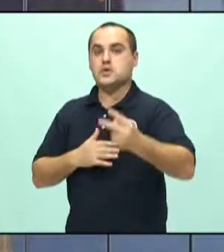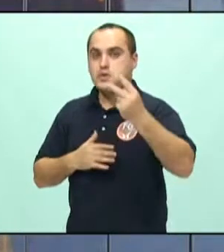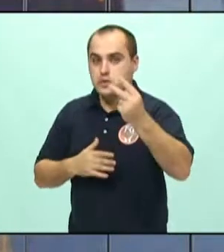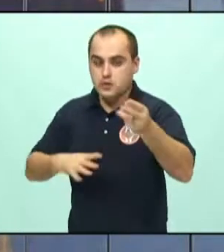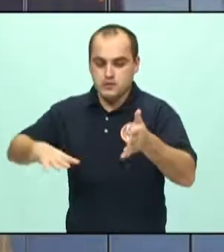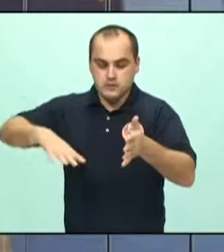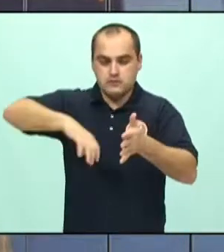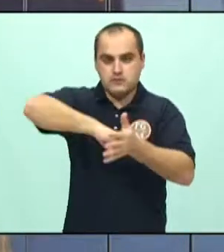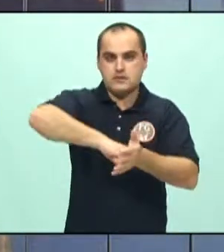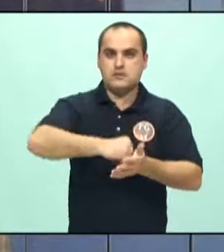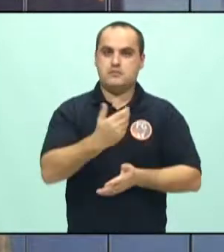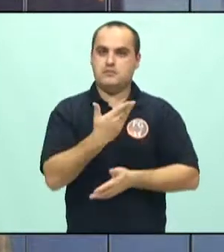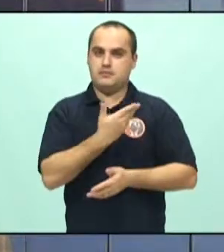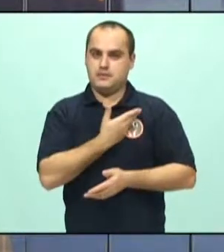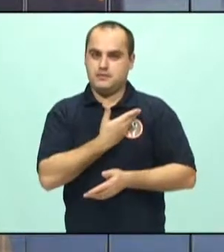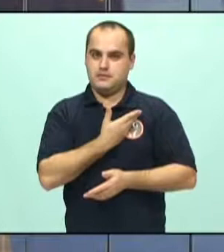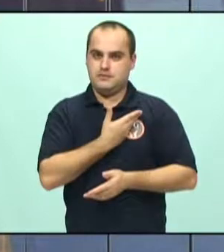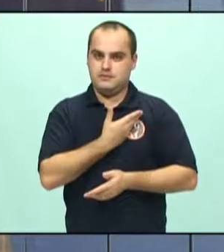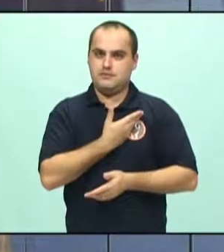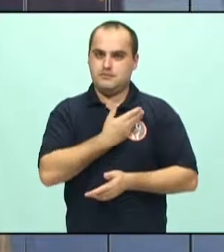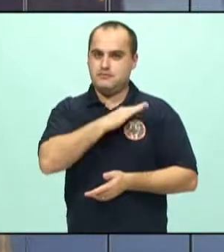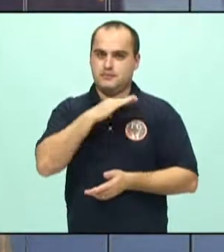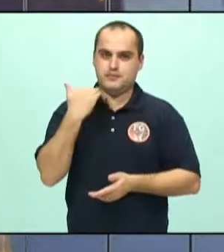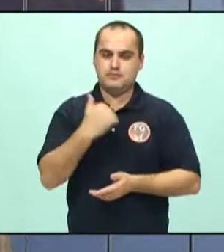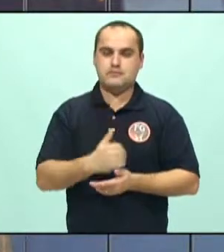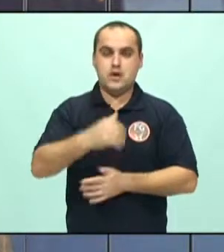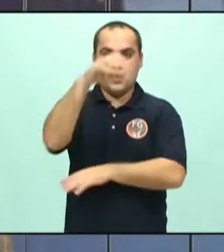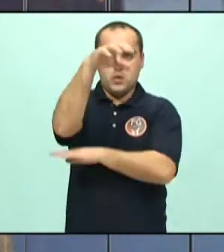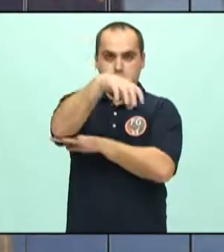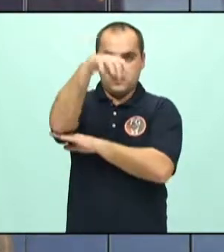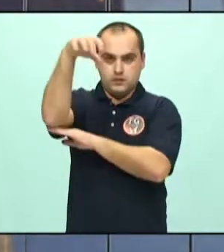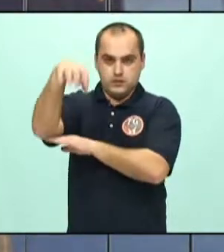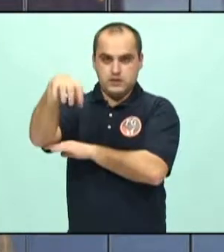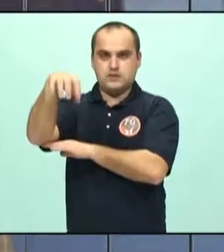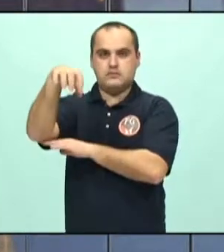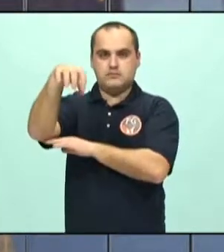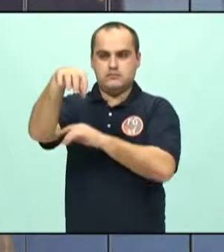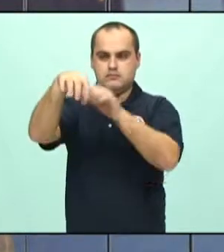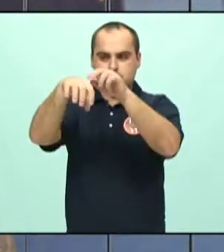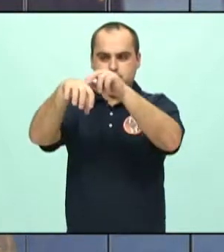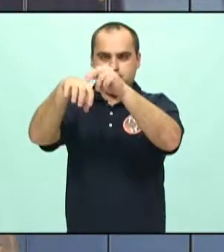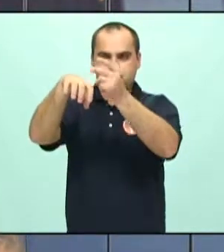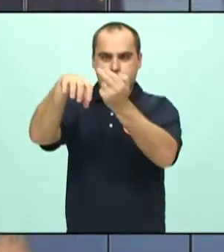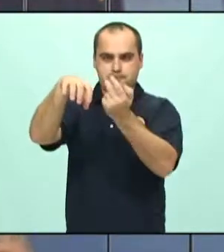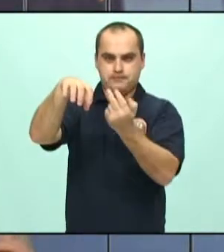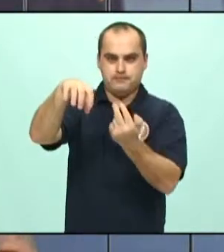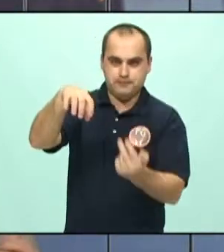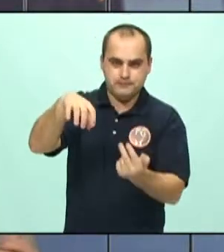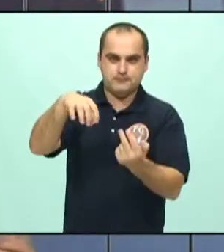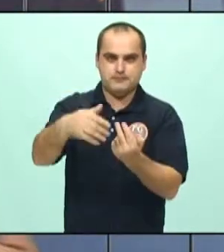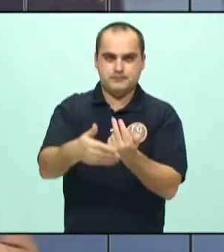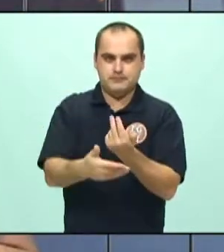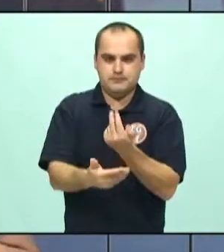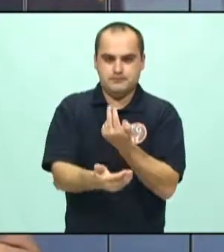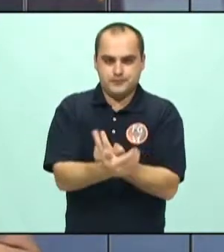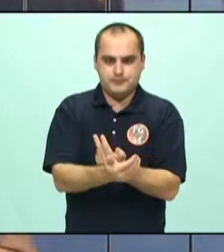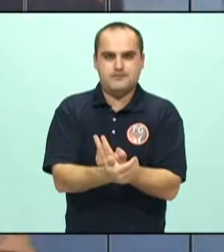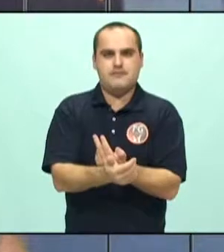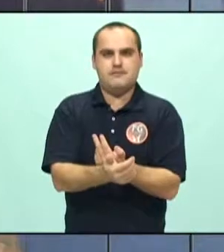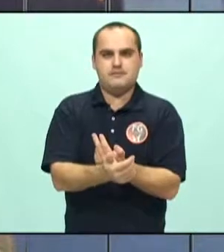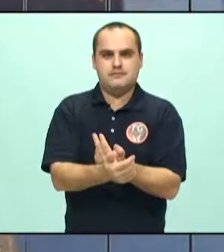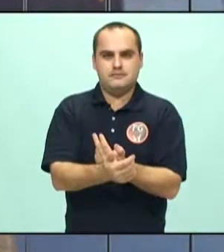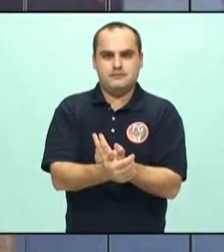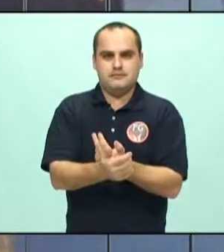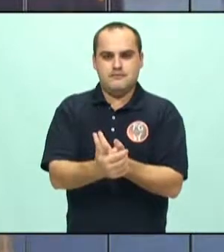acidentes fatais. Um trabalhador caiu de cima do container, bateu com a cabeça, a gente chama de caixa de sapata, que